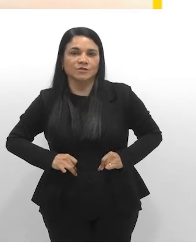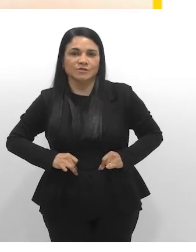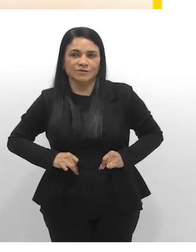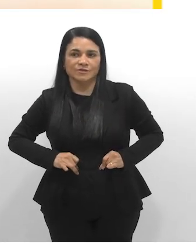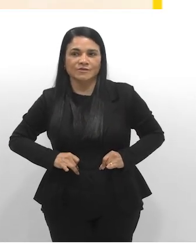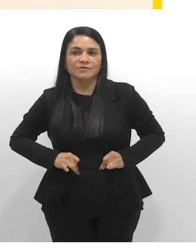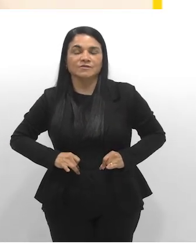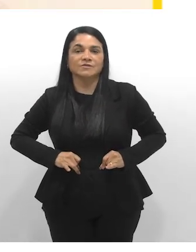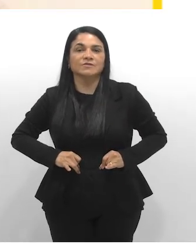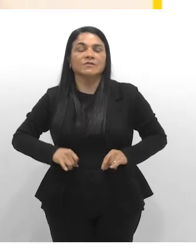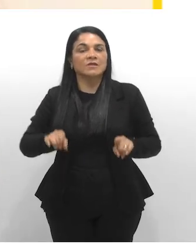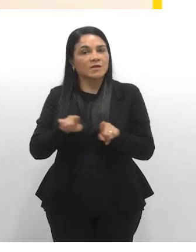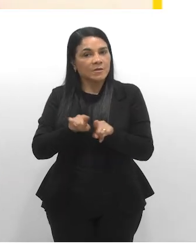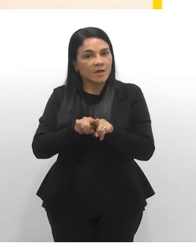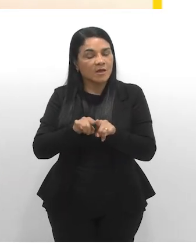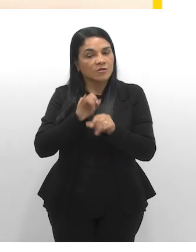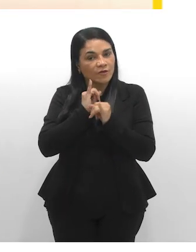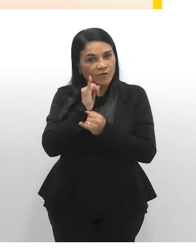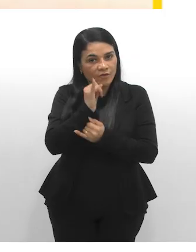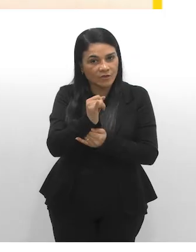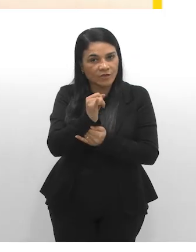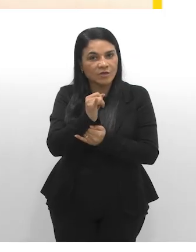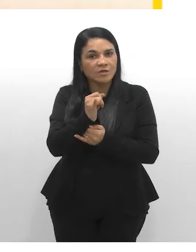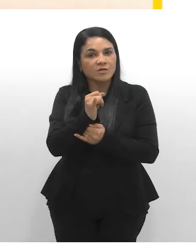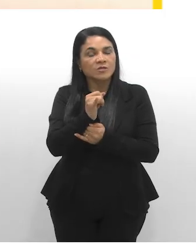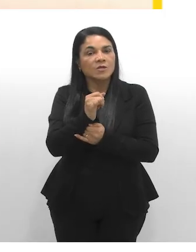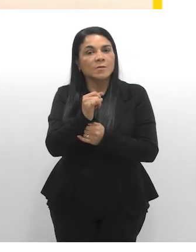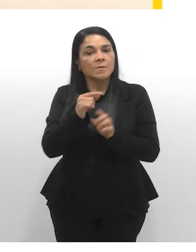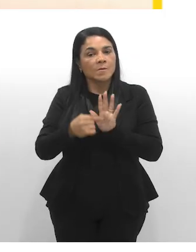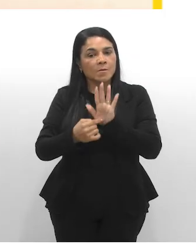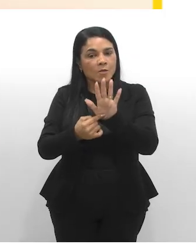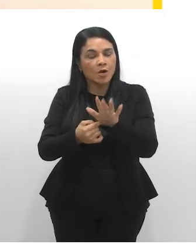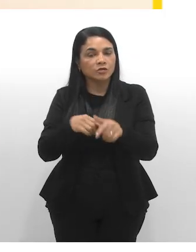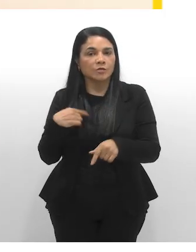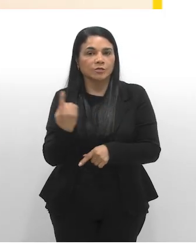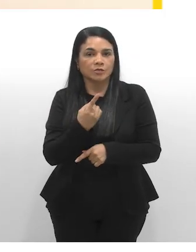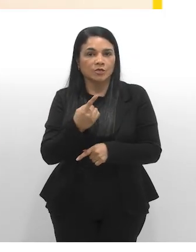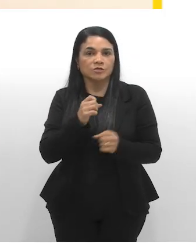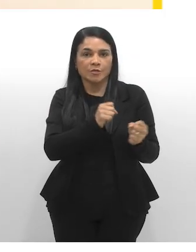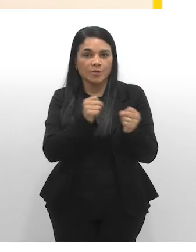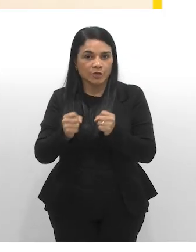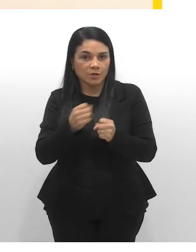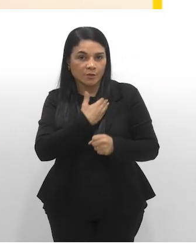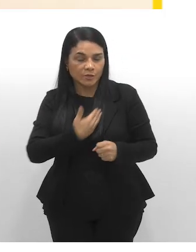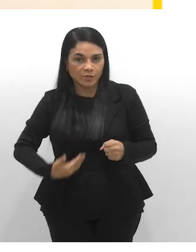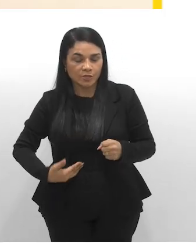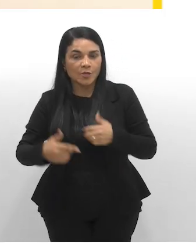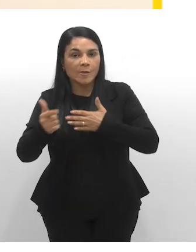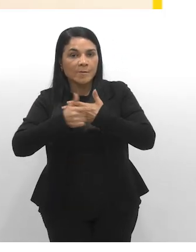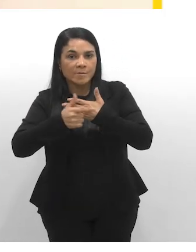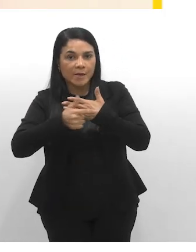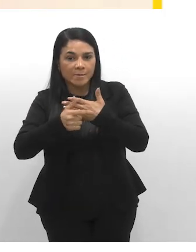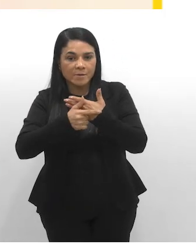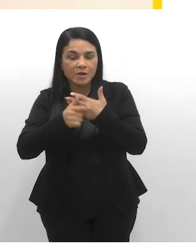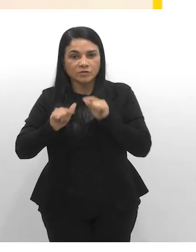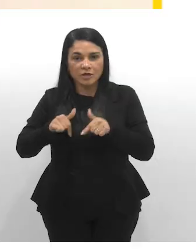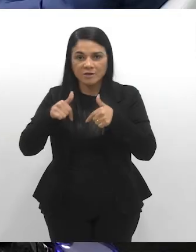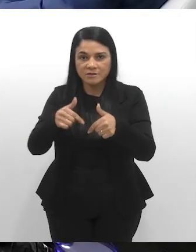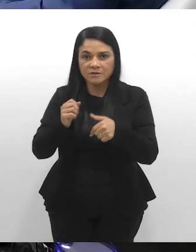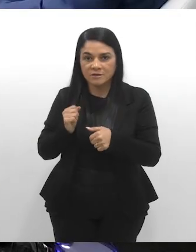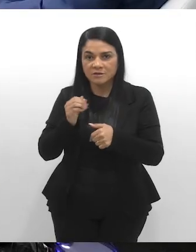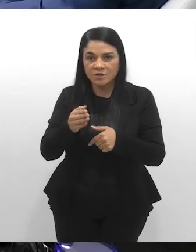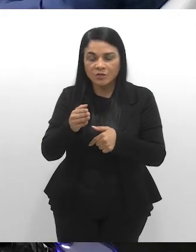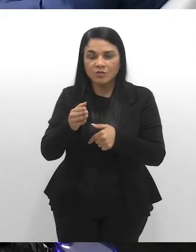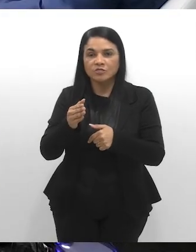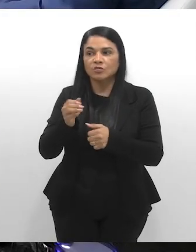dessas palavras são claras, mas eu estou dizendo também do que ela nos evoca enquanto poder público, o nosso papel também, ou